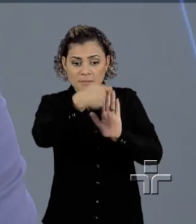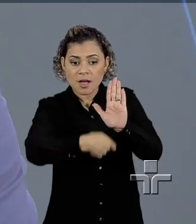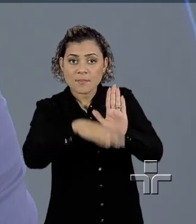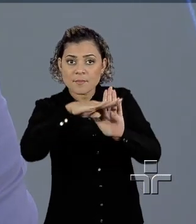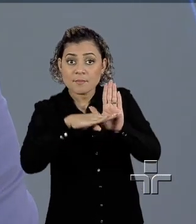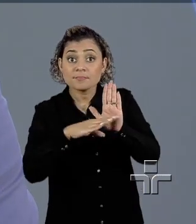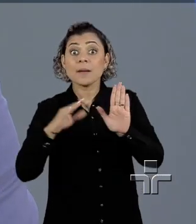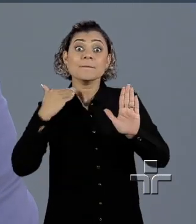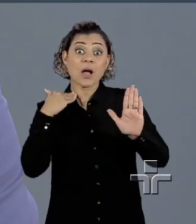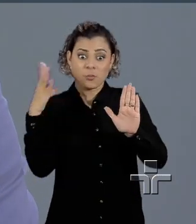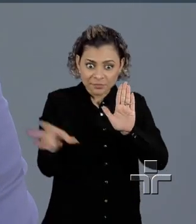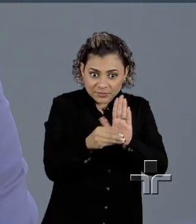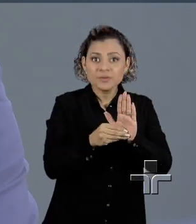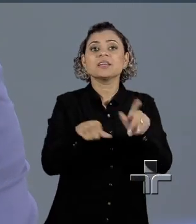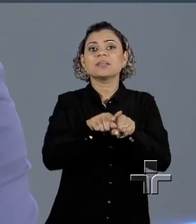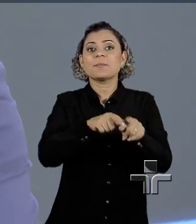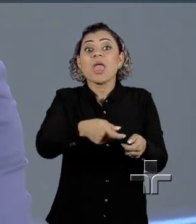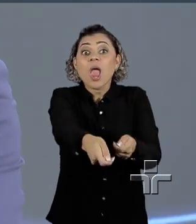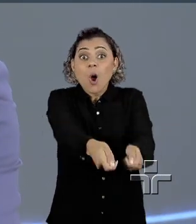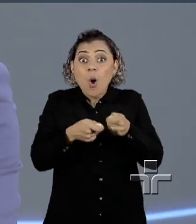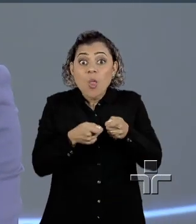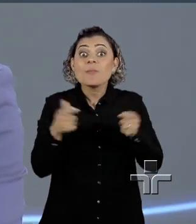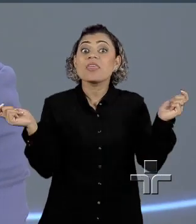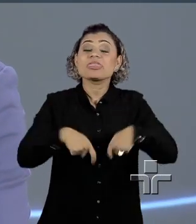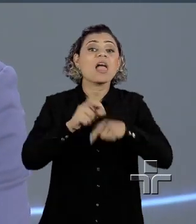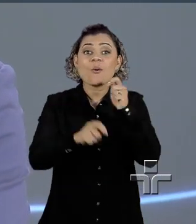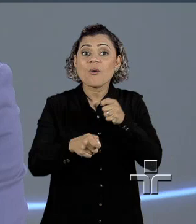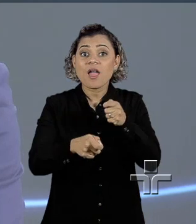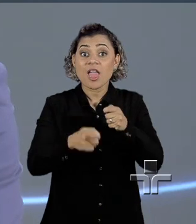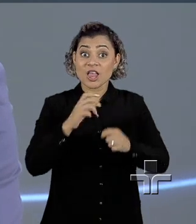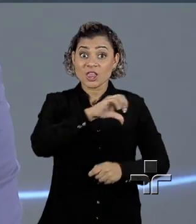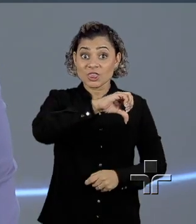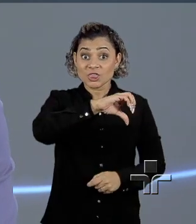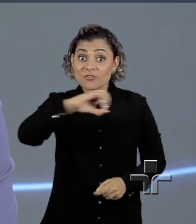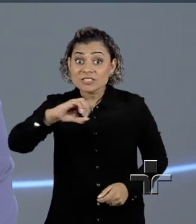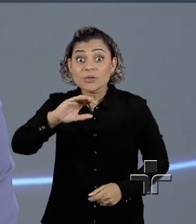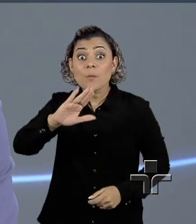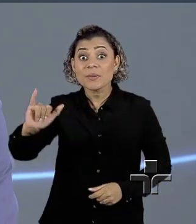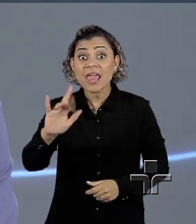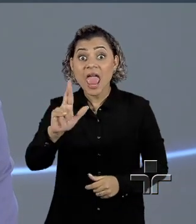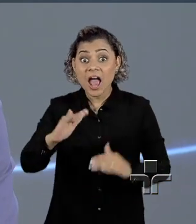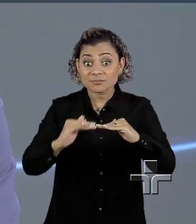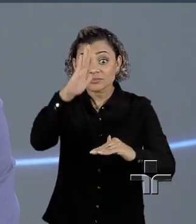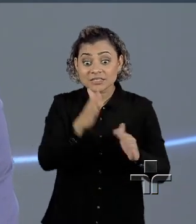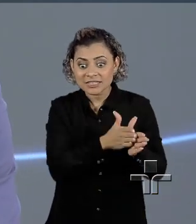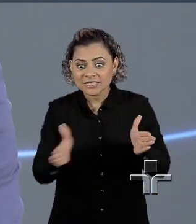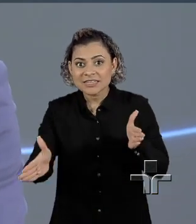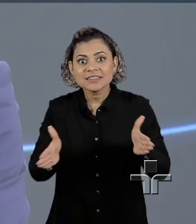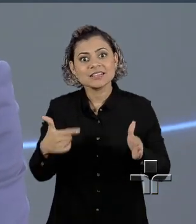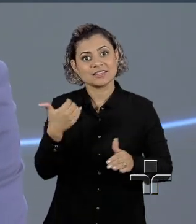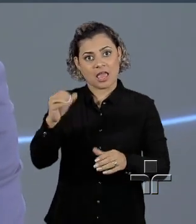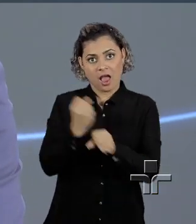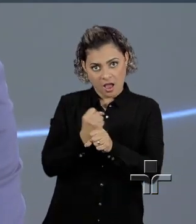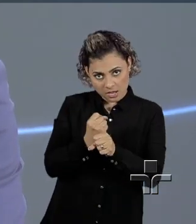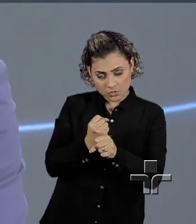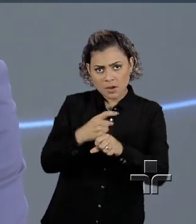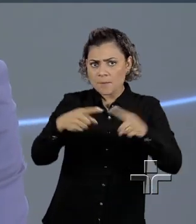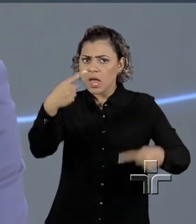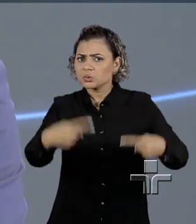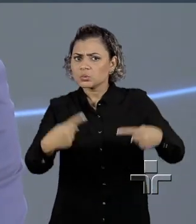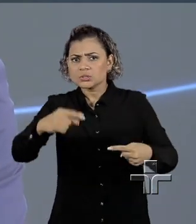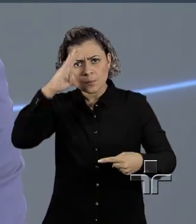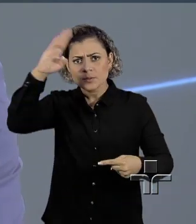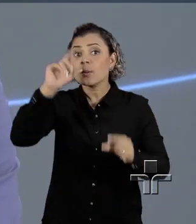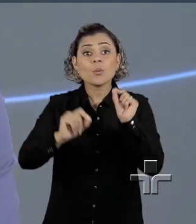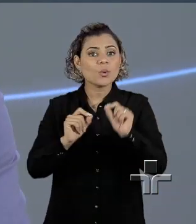e economia aos cofres públicos pode passar de 900 bilhões de reais em 10 anos. Agora, as discussões principais giram em